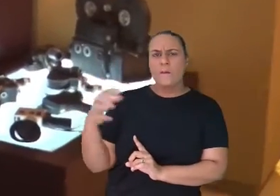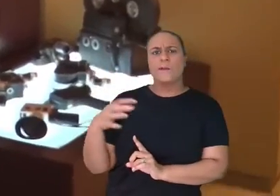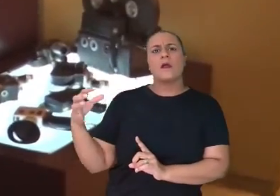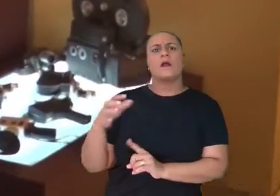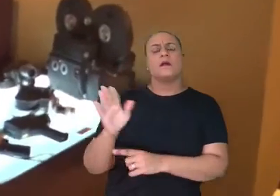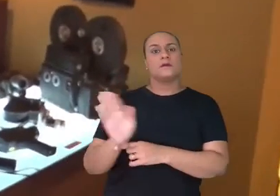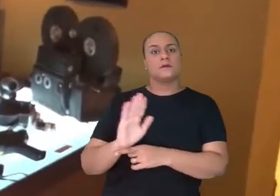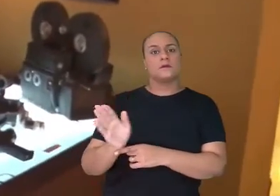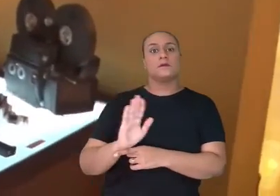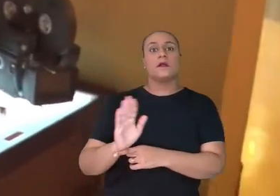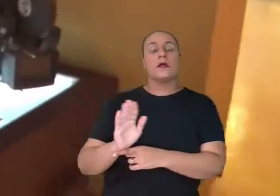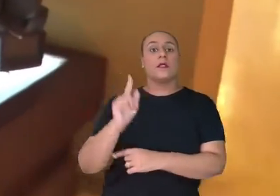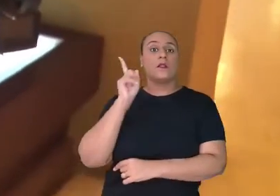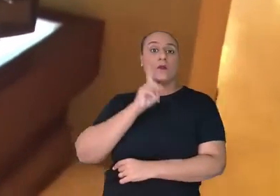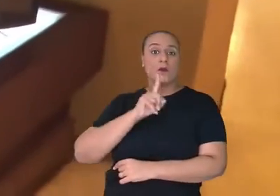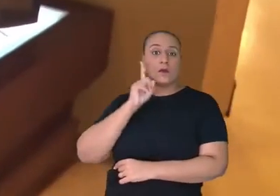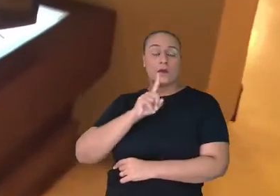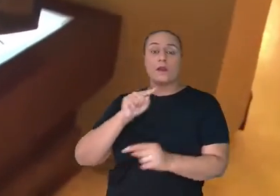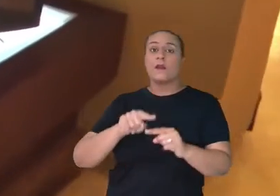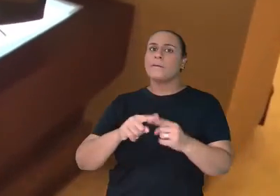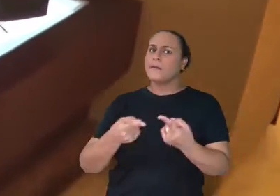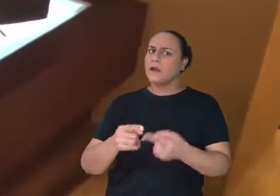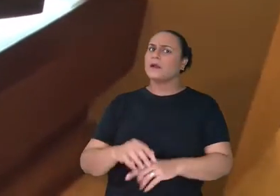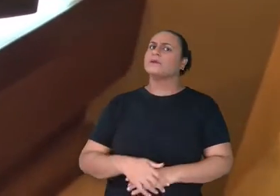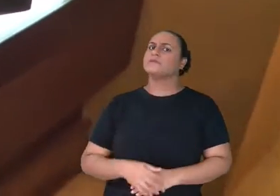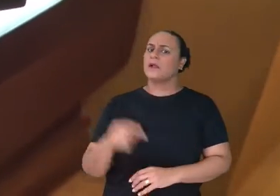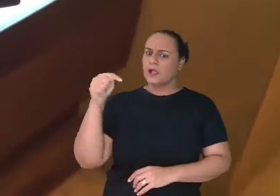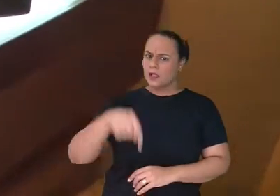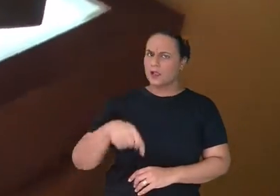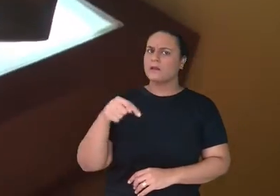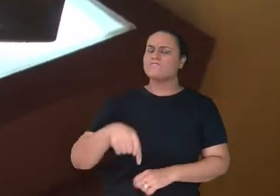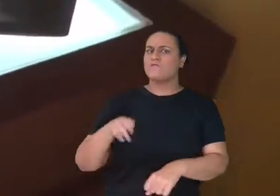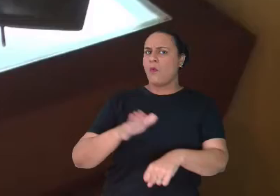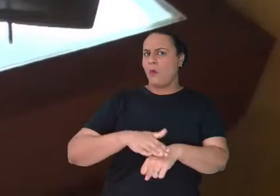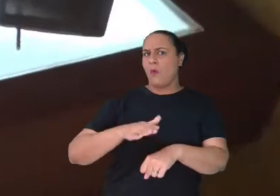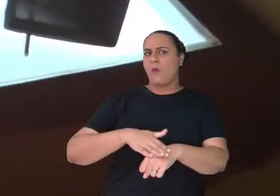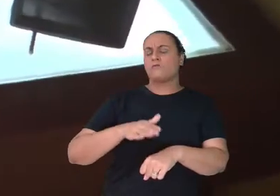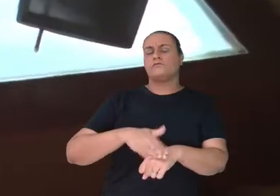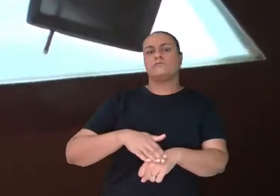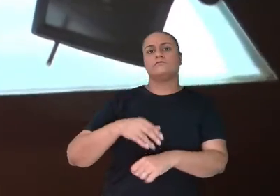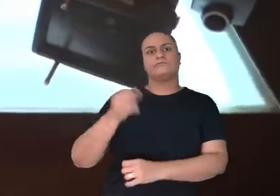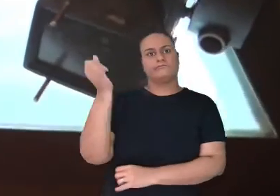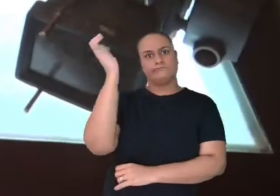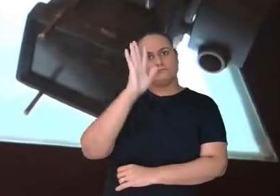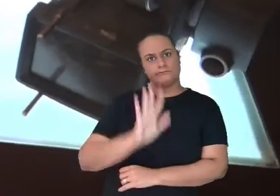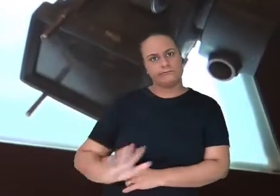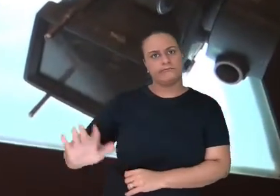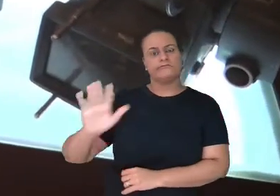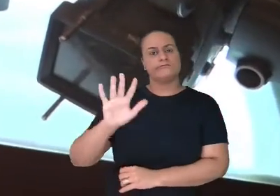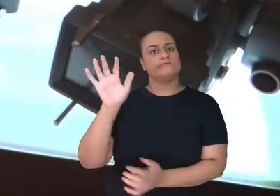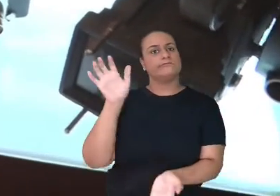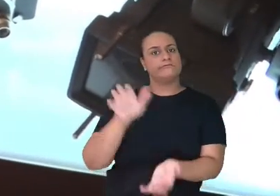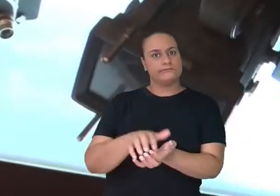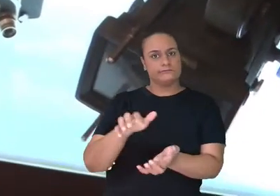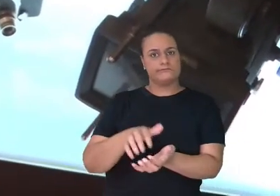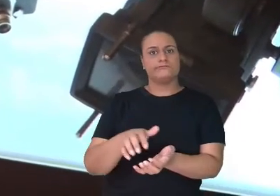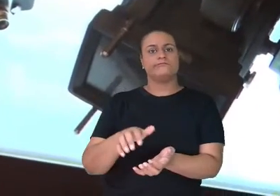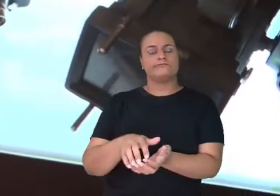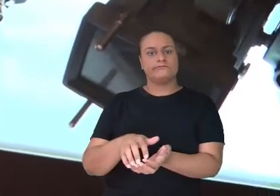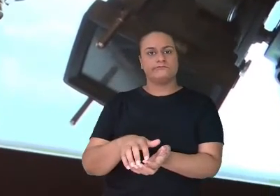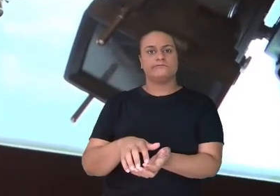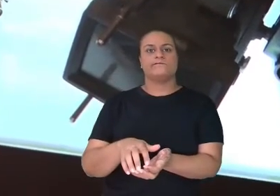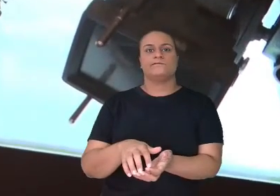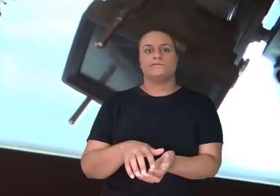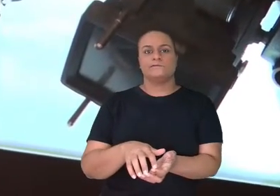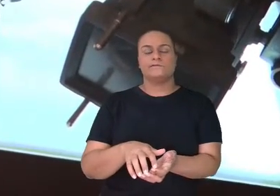cinema norte-americano, mas que nós temos uma produção de cinema nacional. E Pernambuco, a cena do cinema